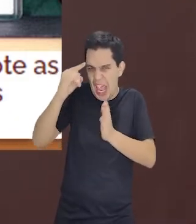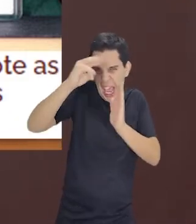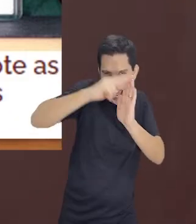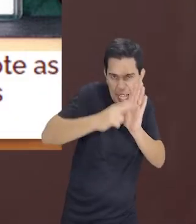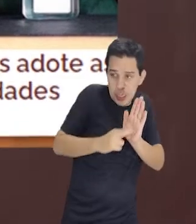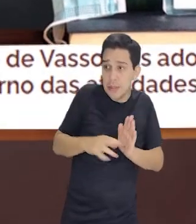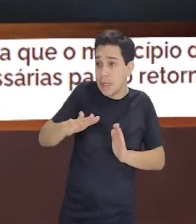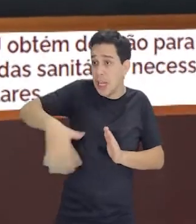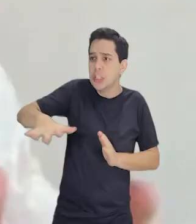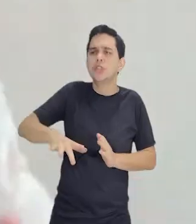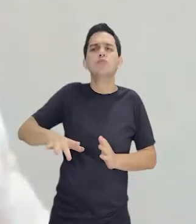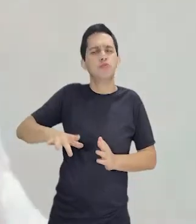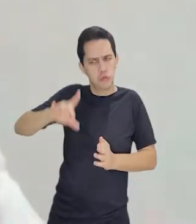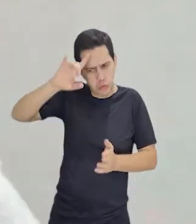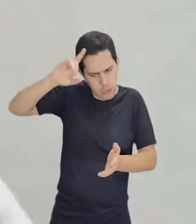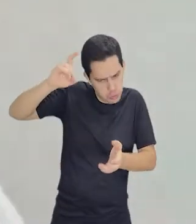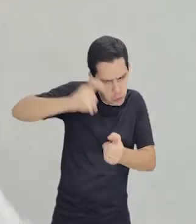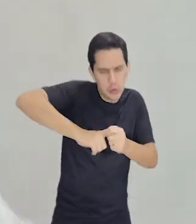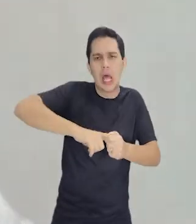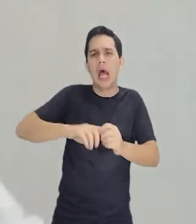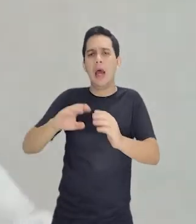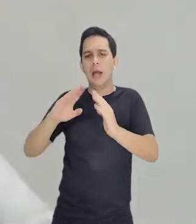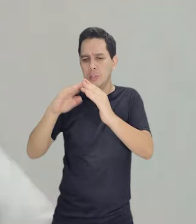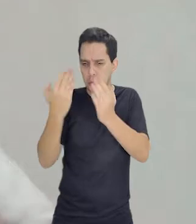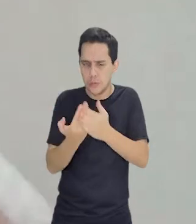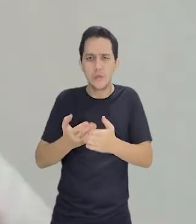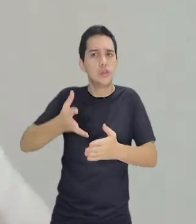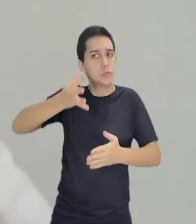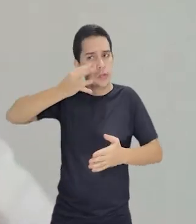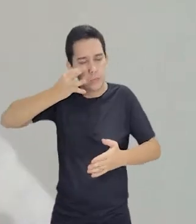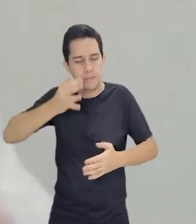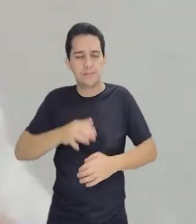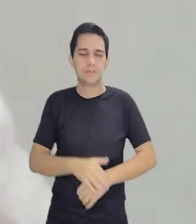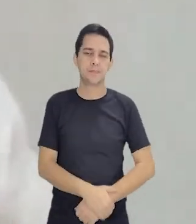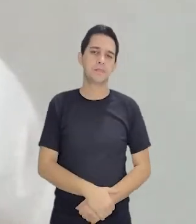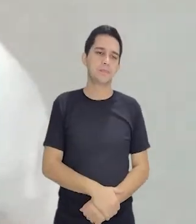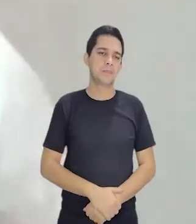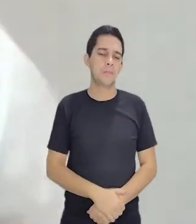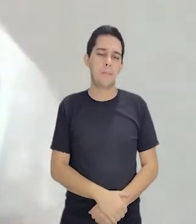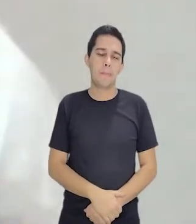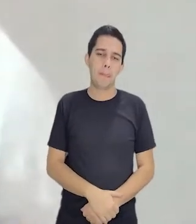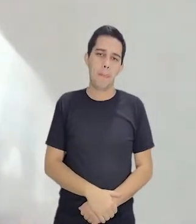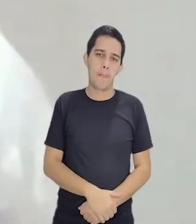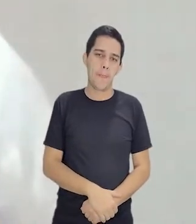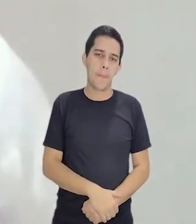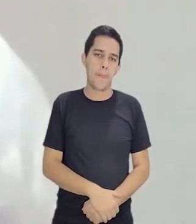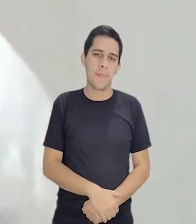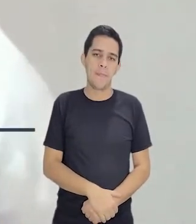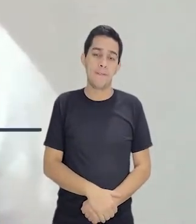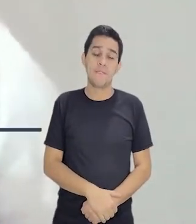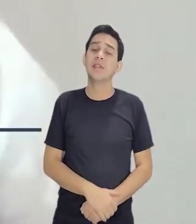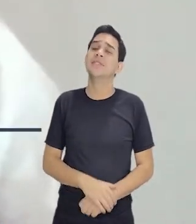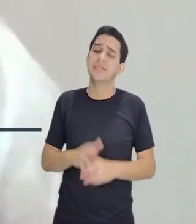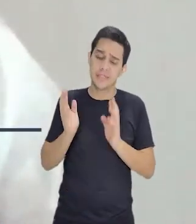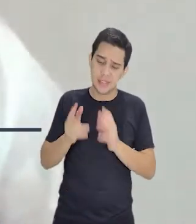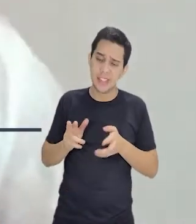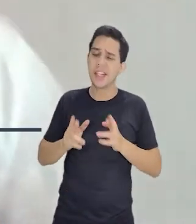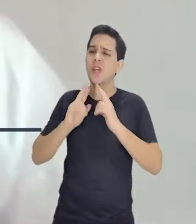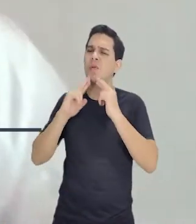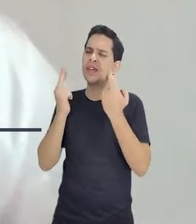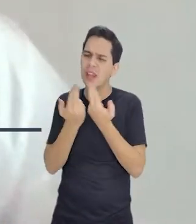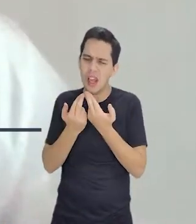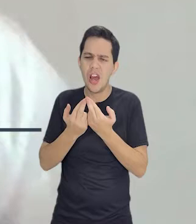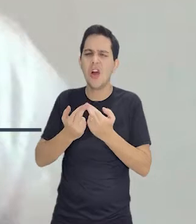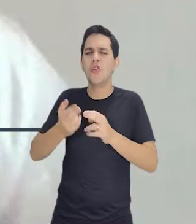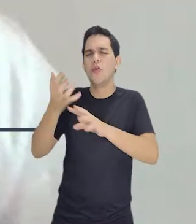atividades escolares. Houve reuniões diversas, todas são gravadas, publicizadas, com a